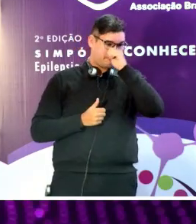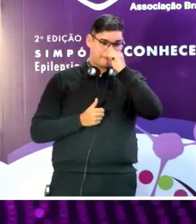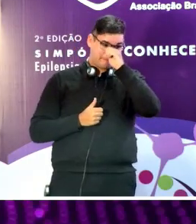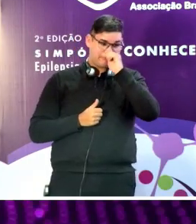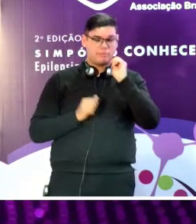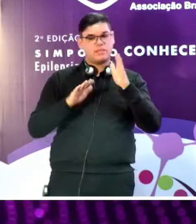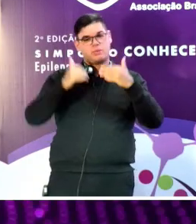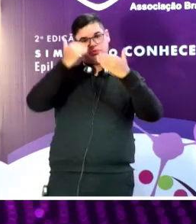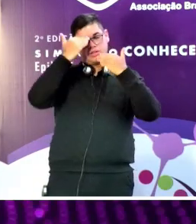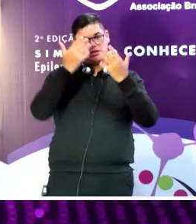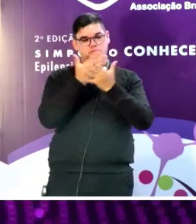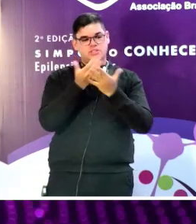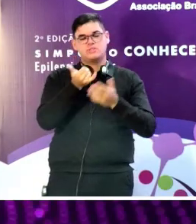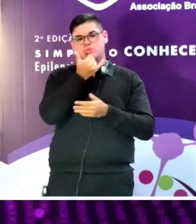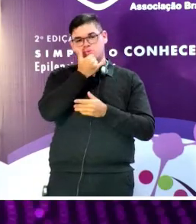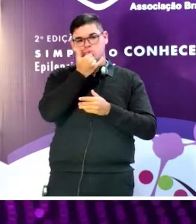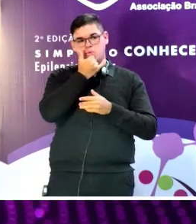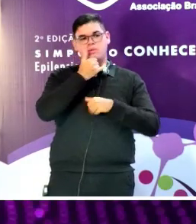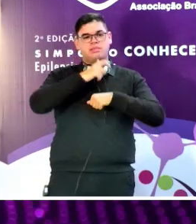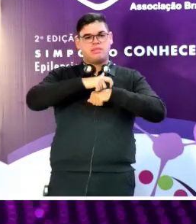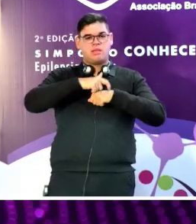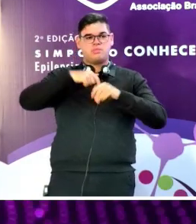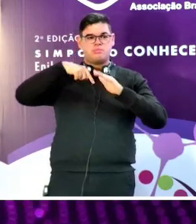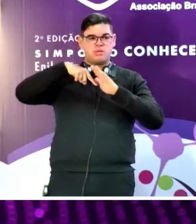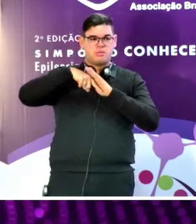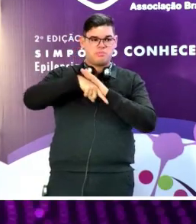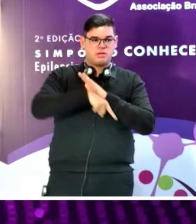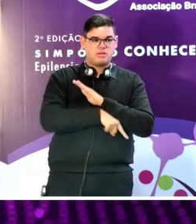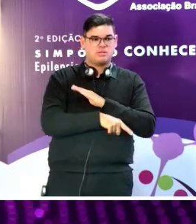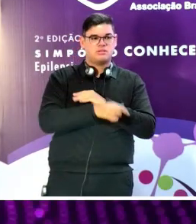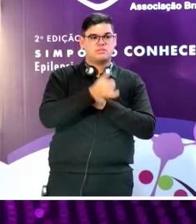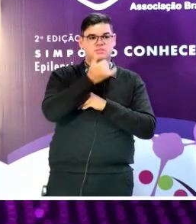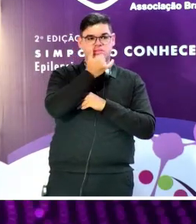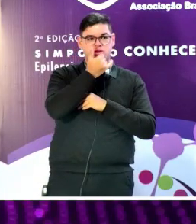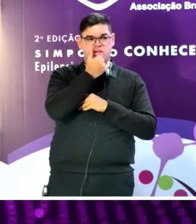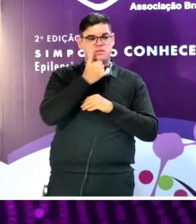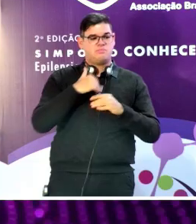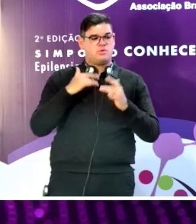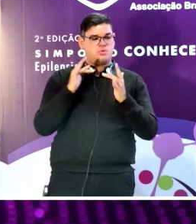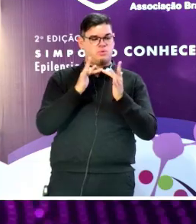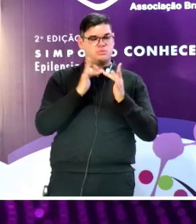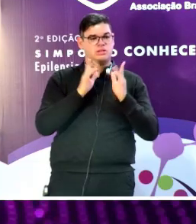Muito obrigada. Desculpa se eu passei, esse é meu contato. Estou sempre à disposição.